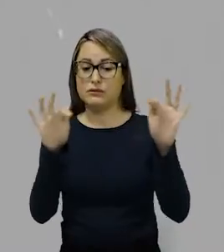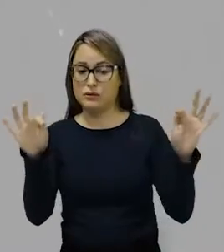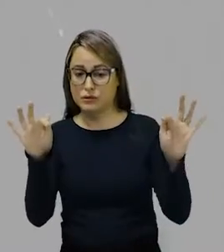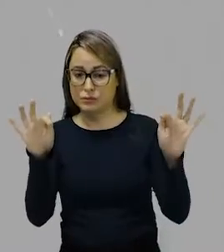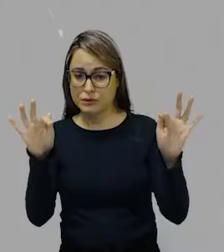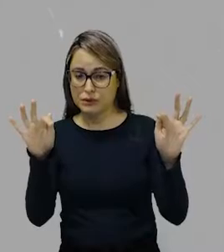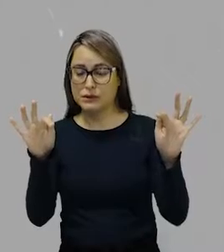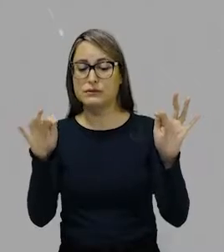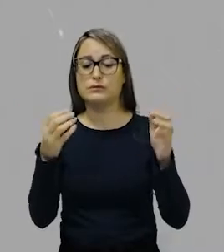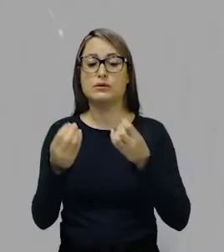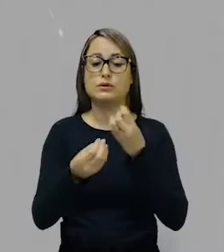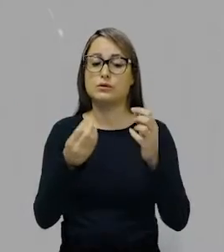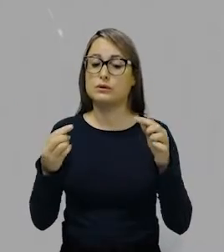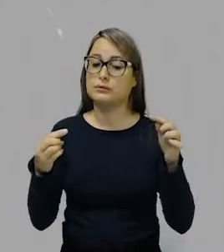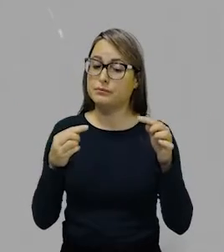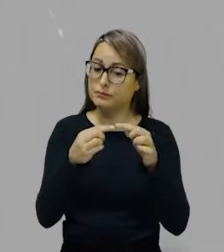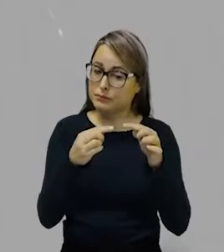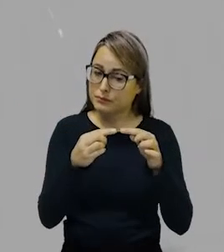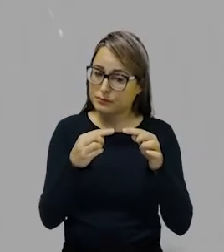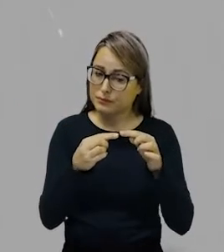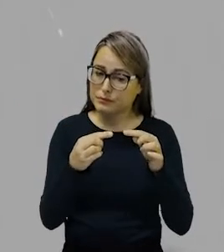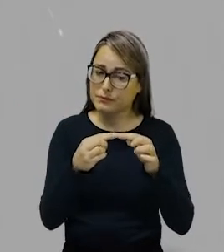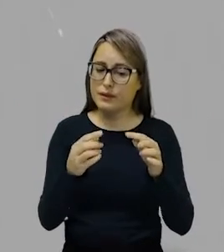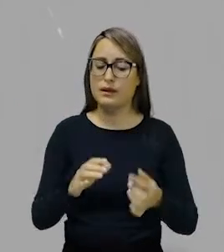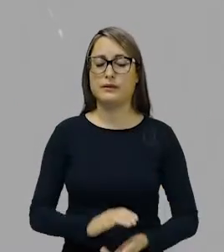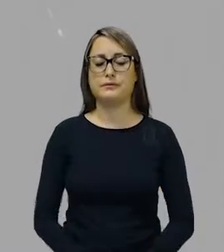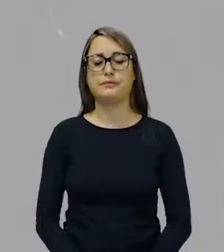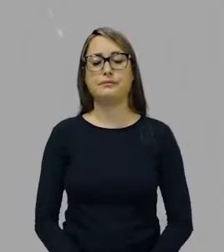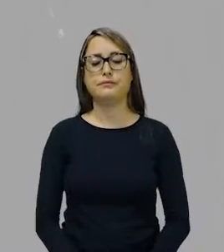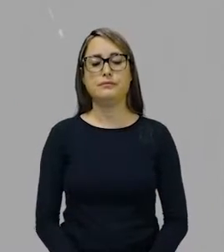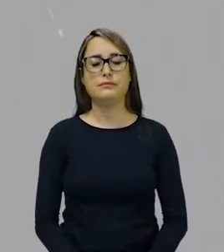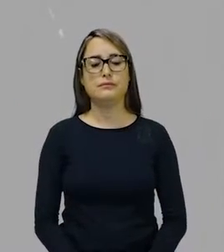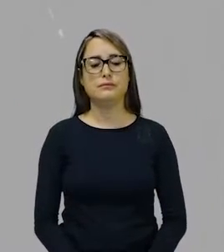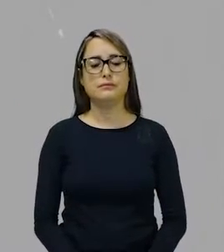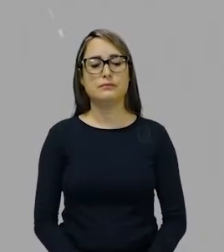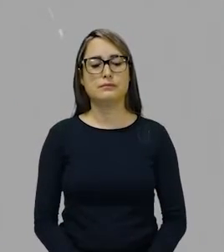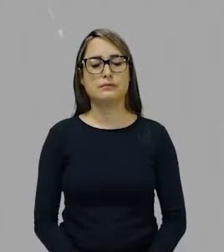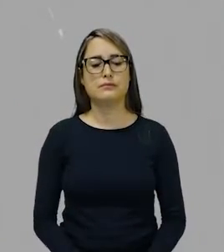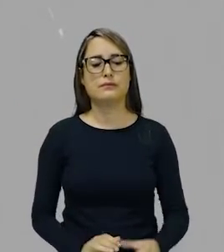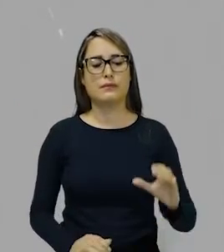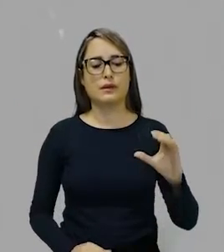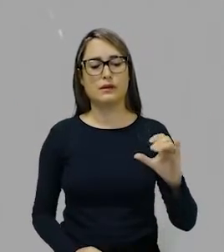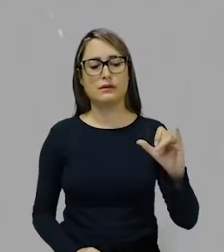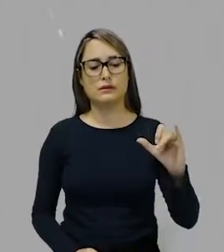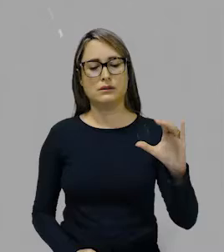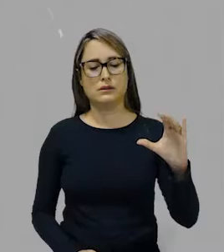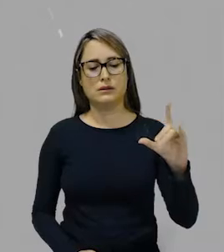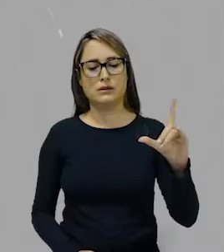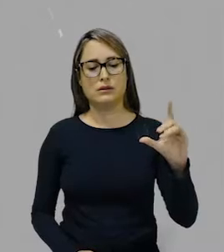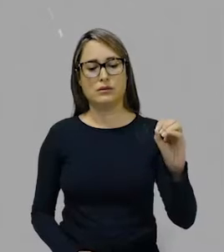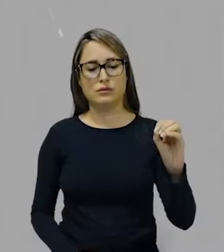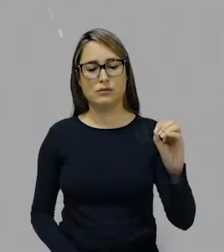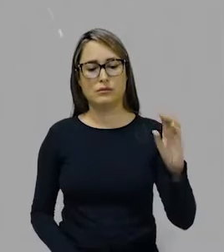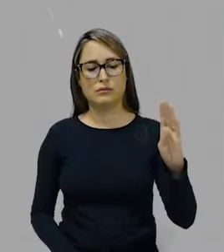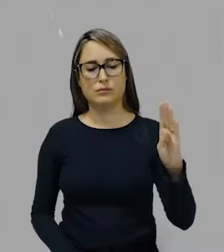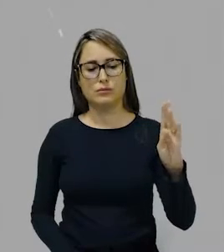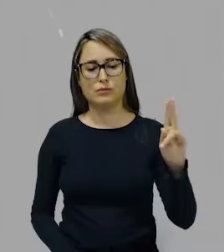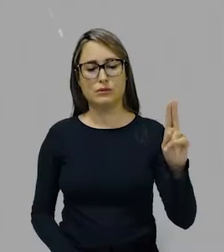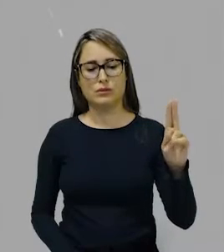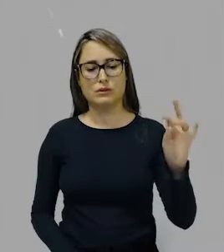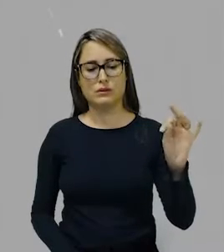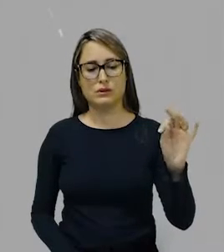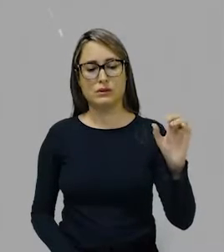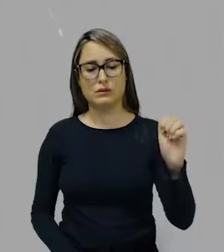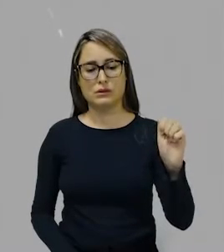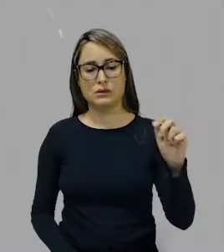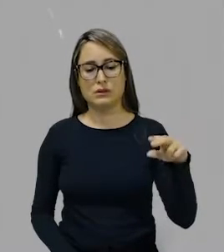substância que ele está se referindo. Então, qual é a fórmula do ciclobutano? É C4H8. Trouxe